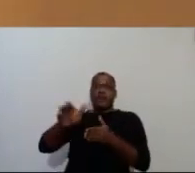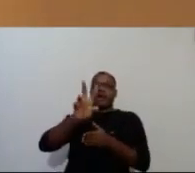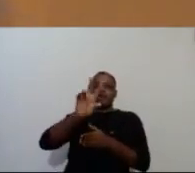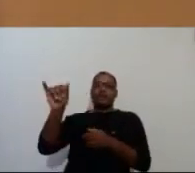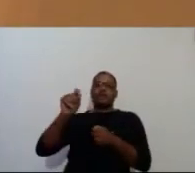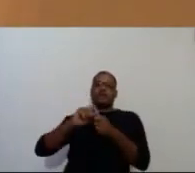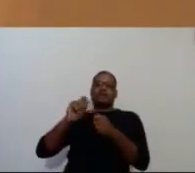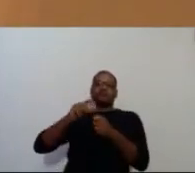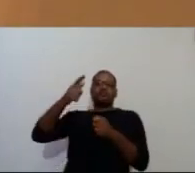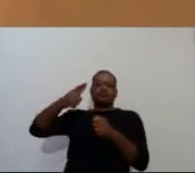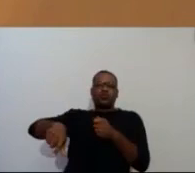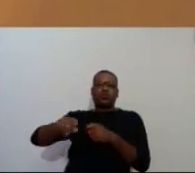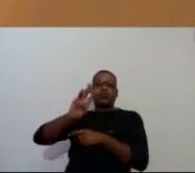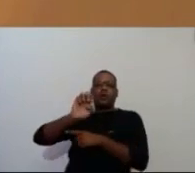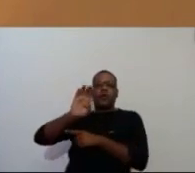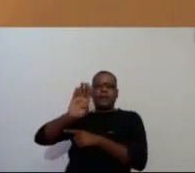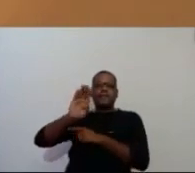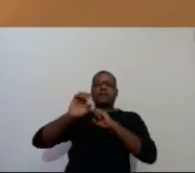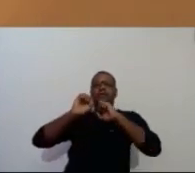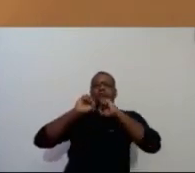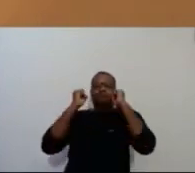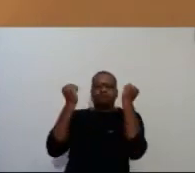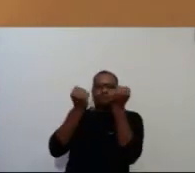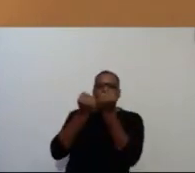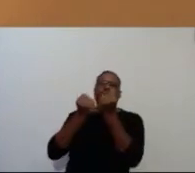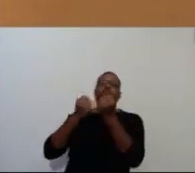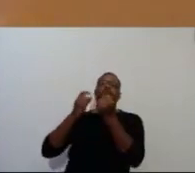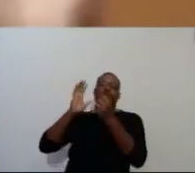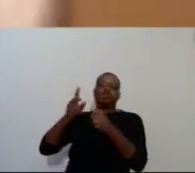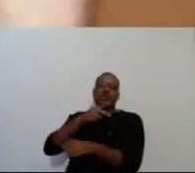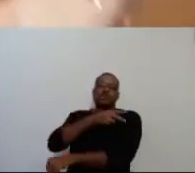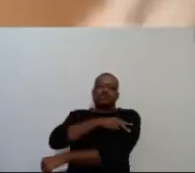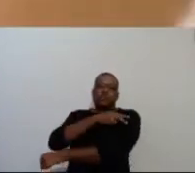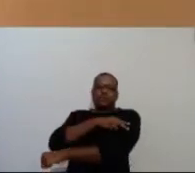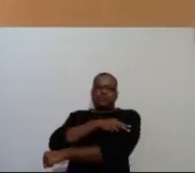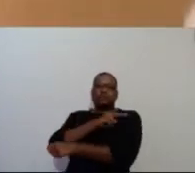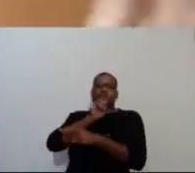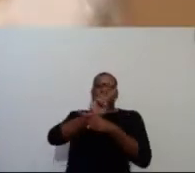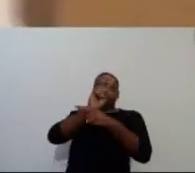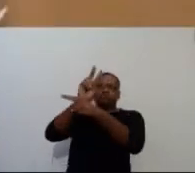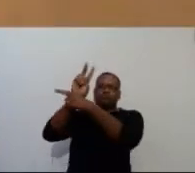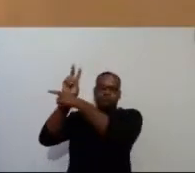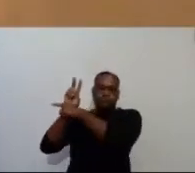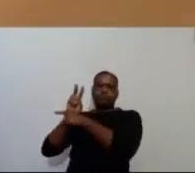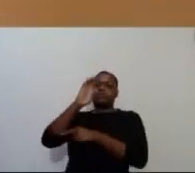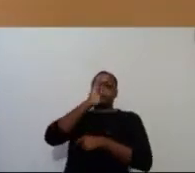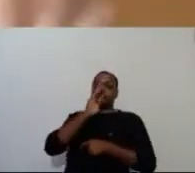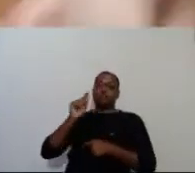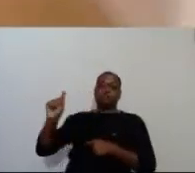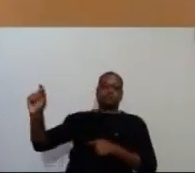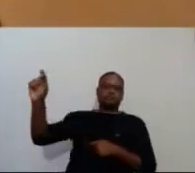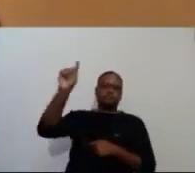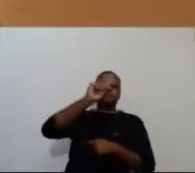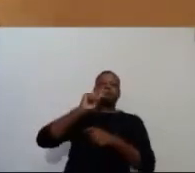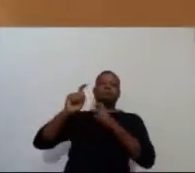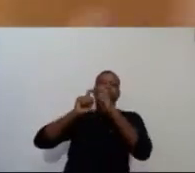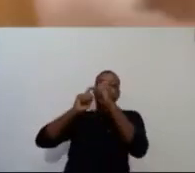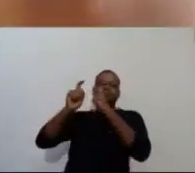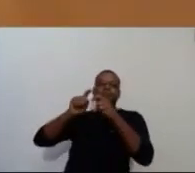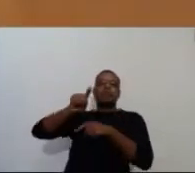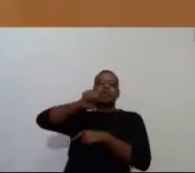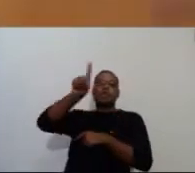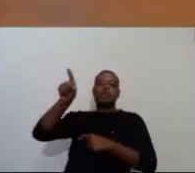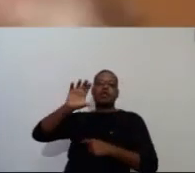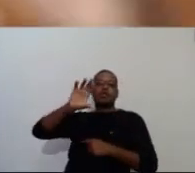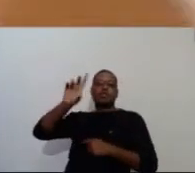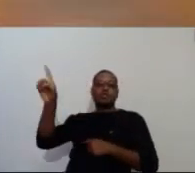todo o Brasil. A gente já está convidando supervisores pedagógicos, coordenadores pedagógicos, para apresentar esse Senac Recomenda e a ferramenta